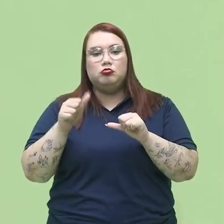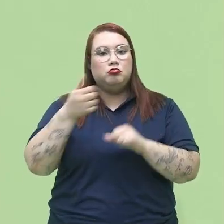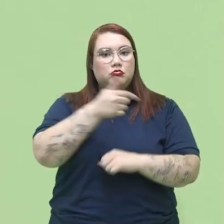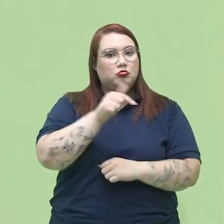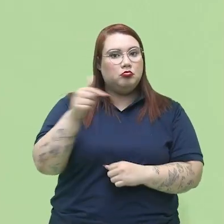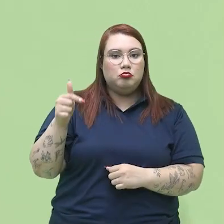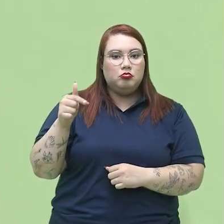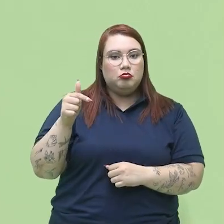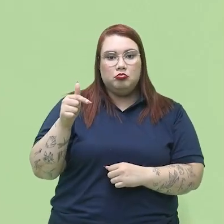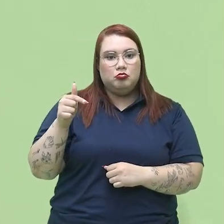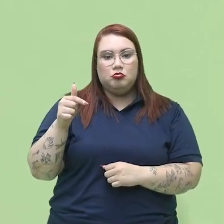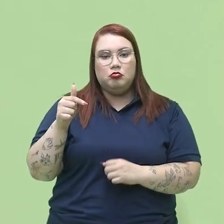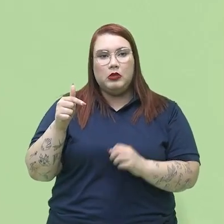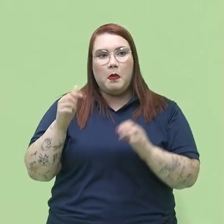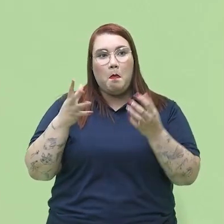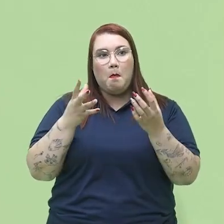alterar